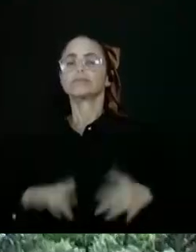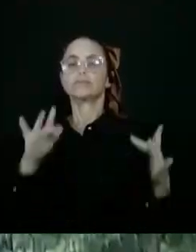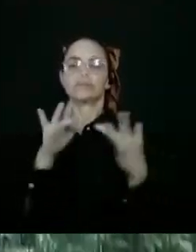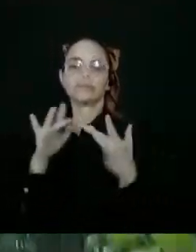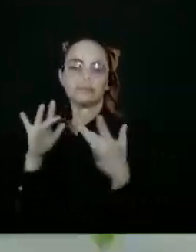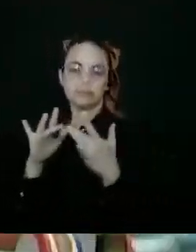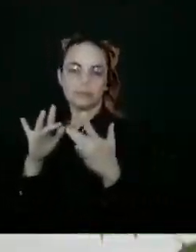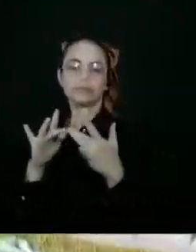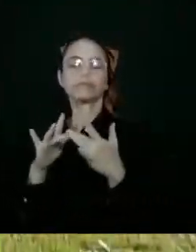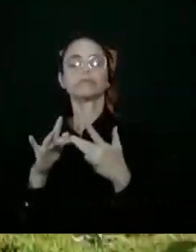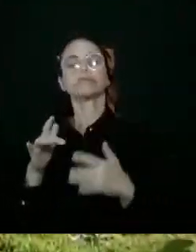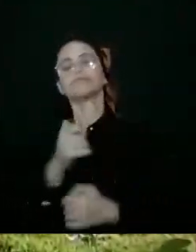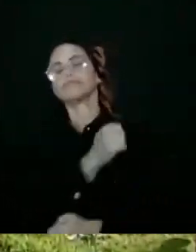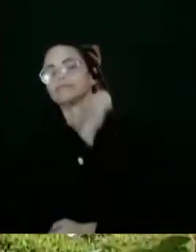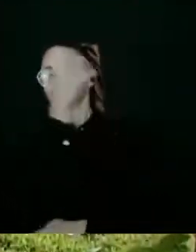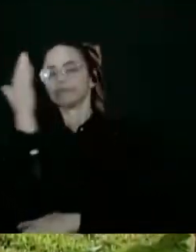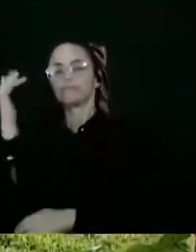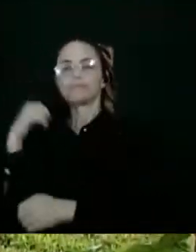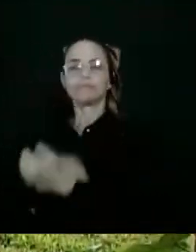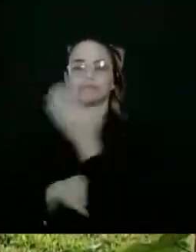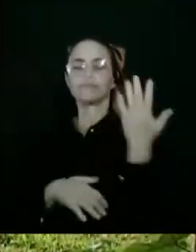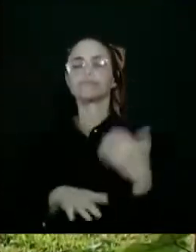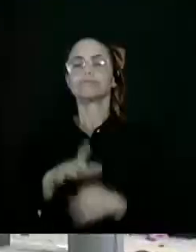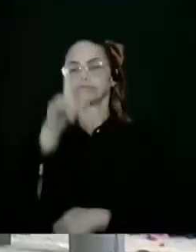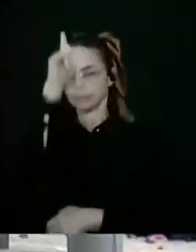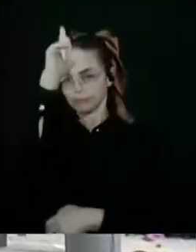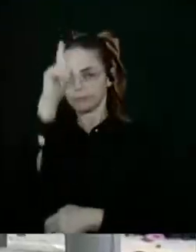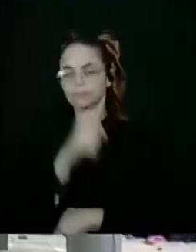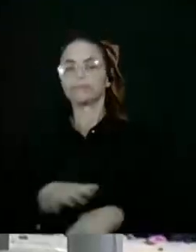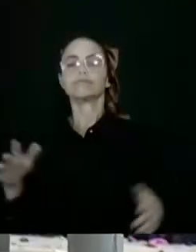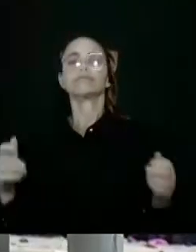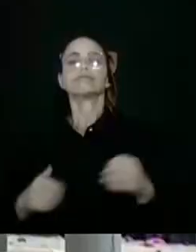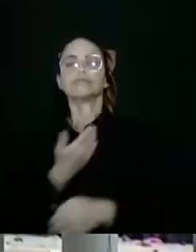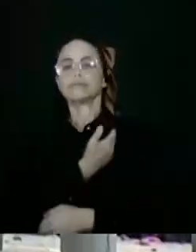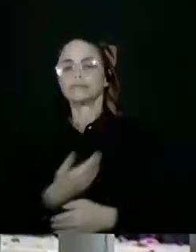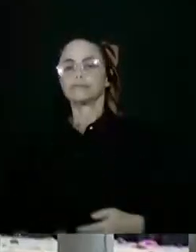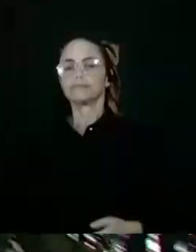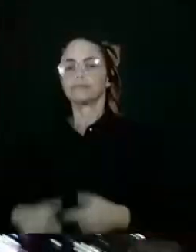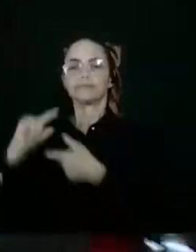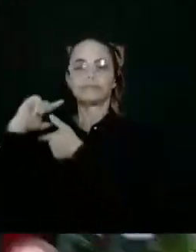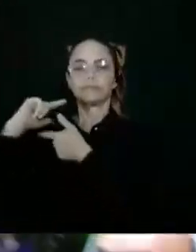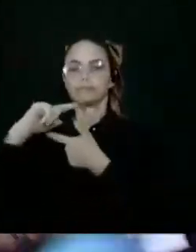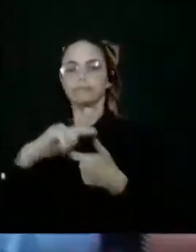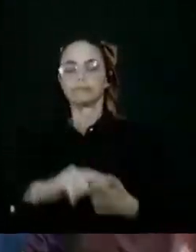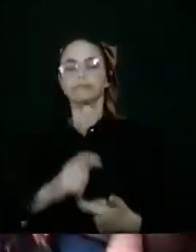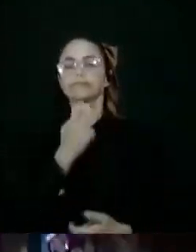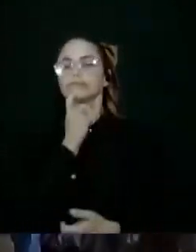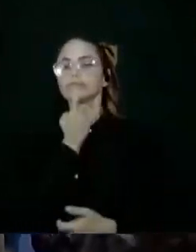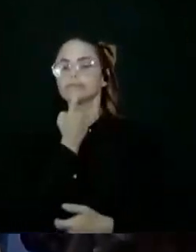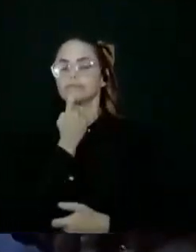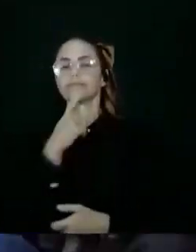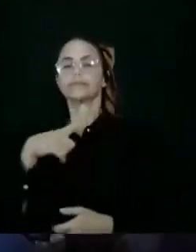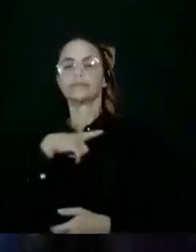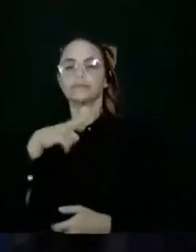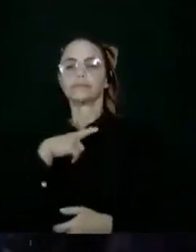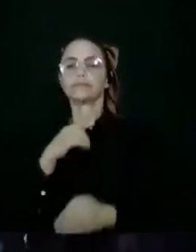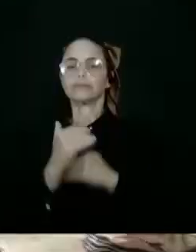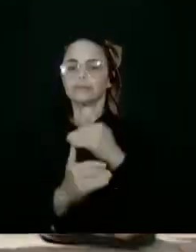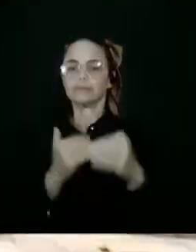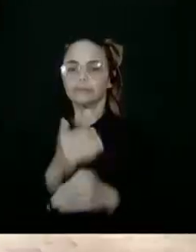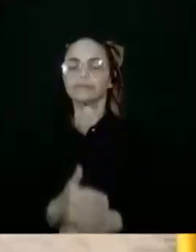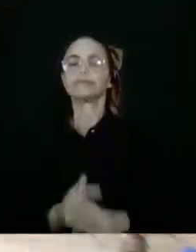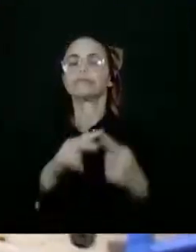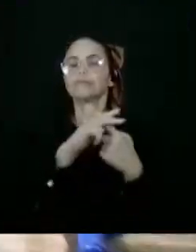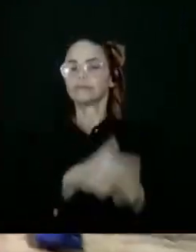natureza. O Bosque dos Alemães, um dos espaços públicos mais tradicionais de Campinas, passou por um processo de